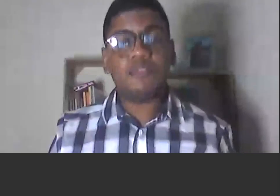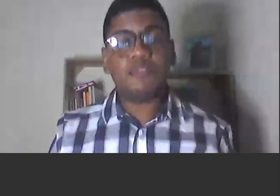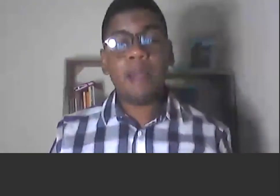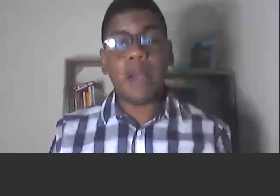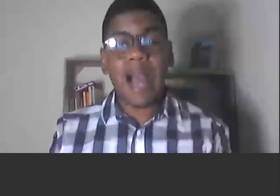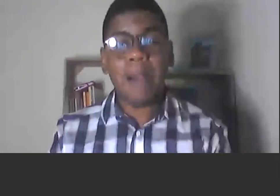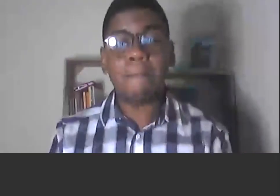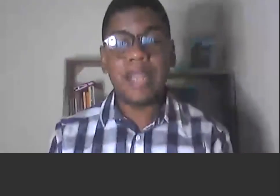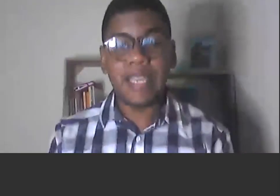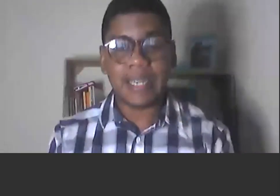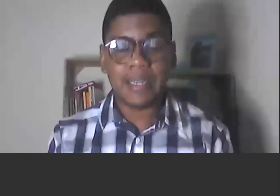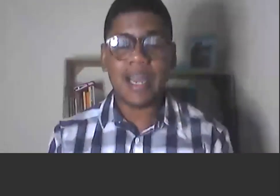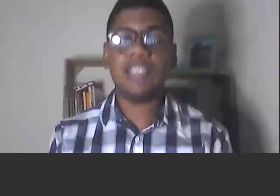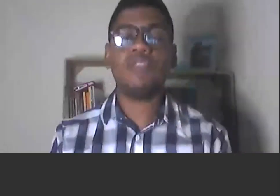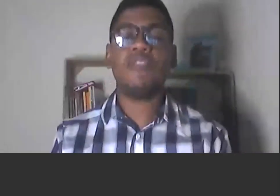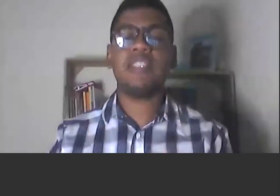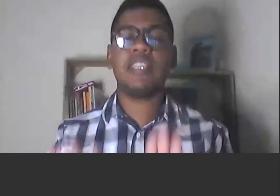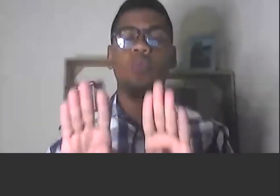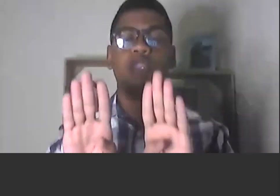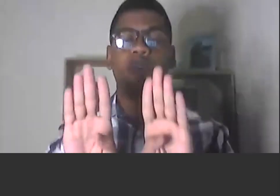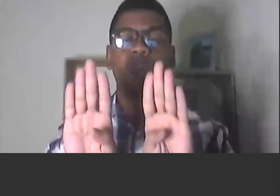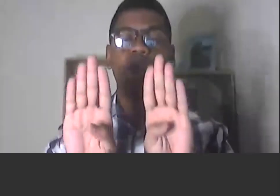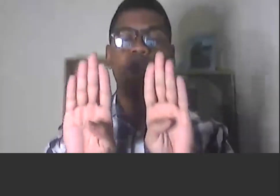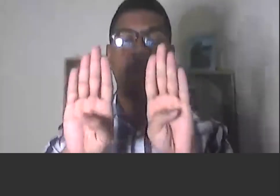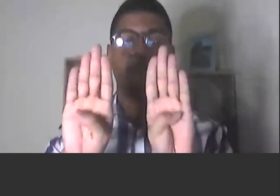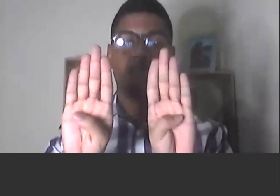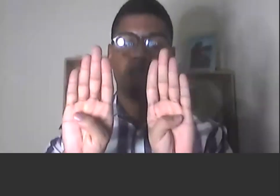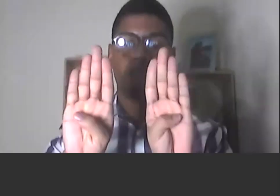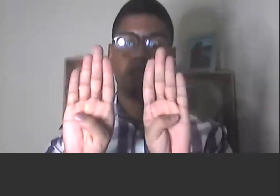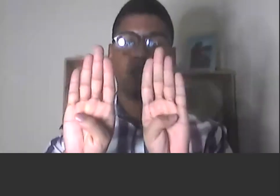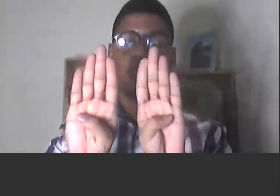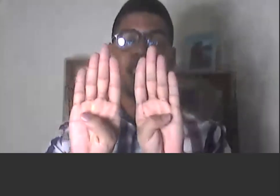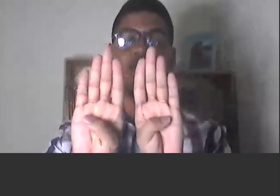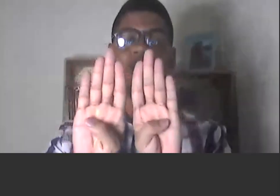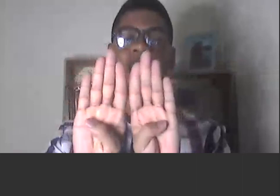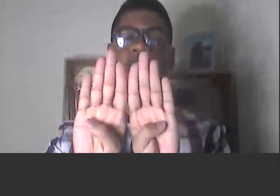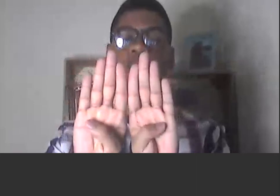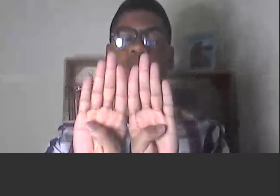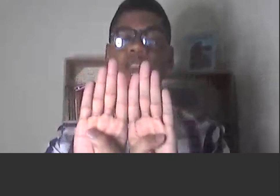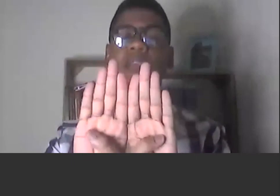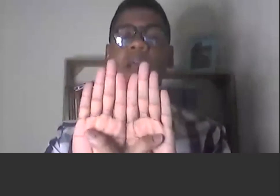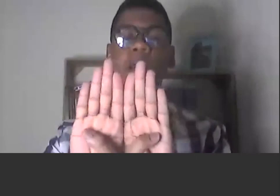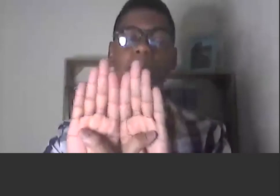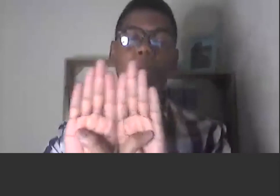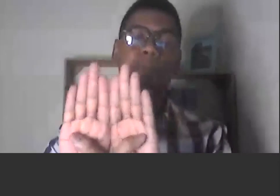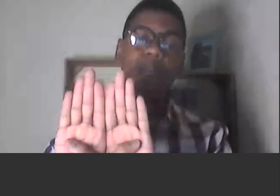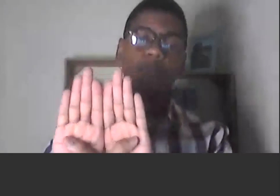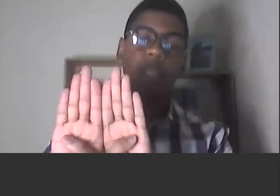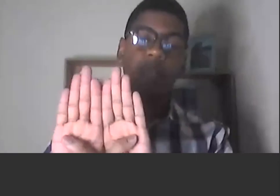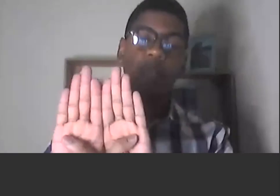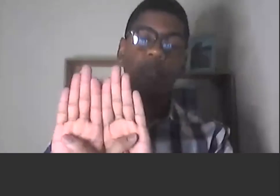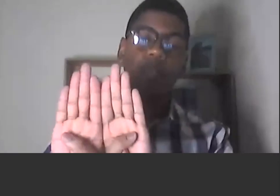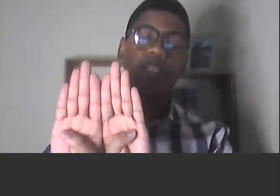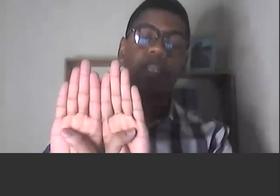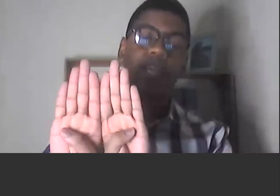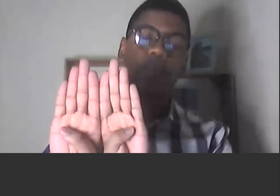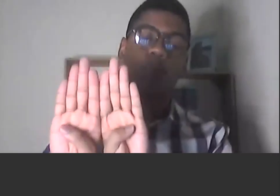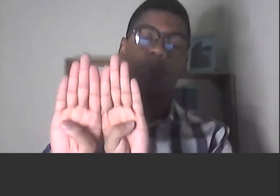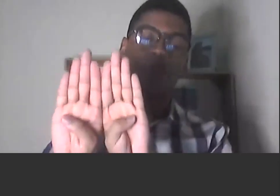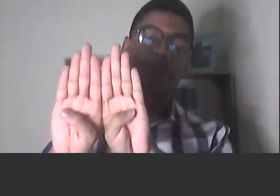Vamos lá. Verbo abrir. A gente vai fazer as duas mãos em B. Elas vão estar juntas pelo